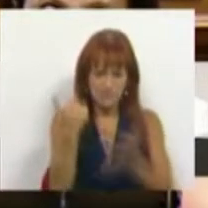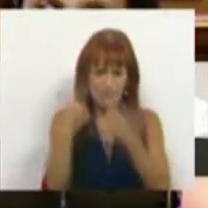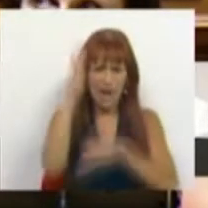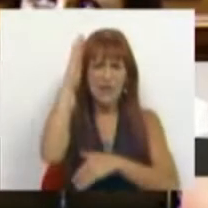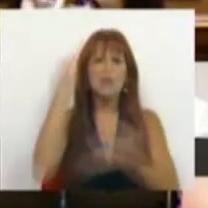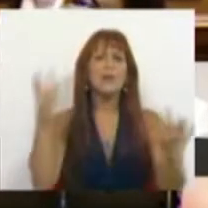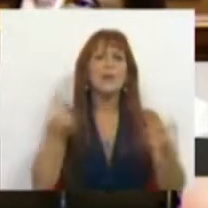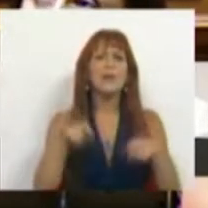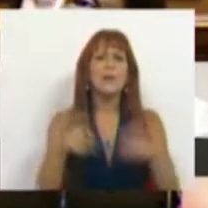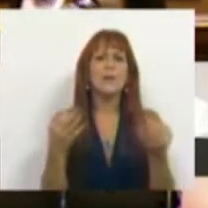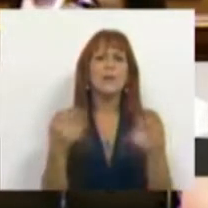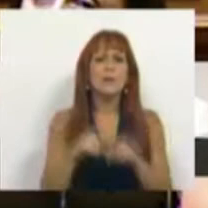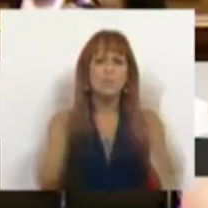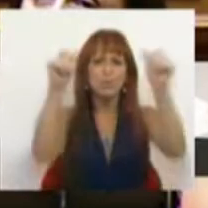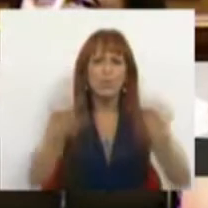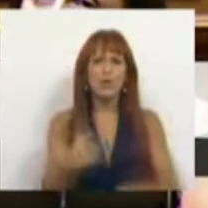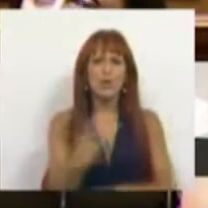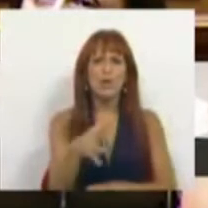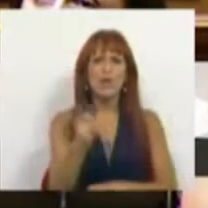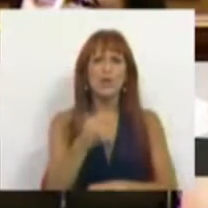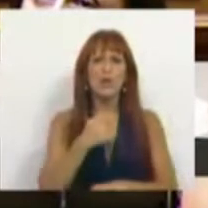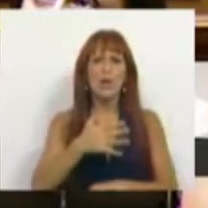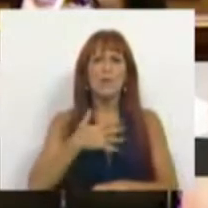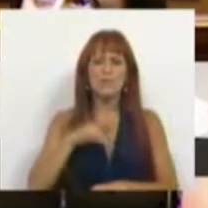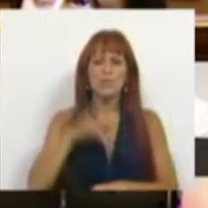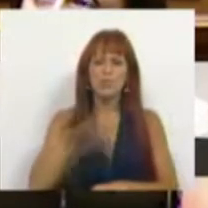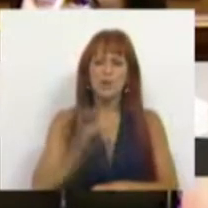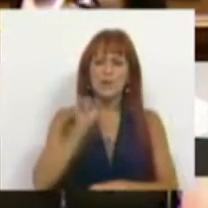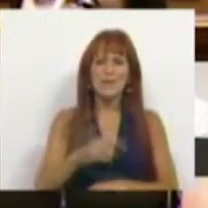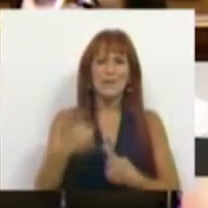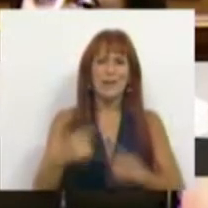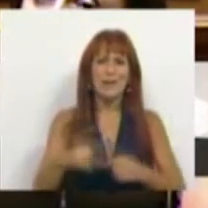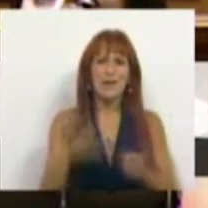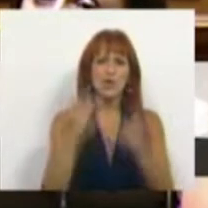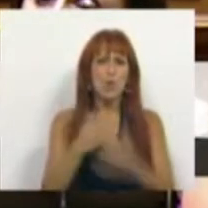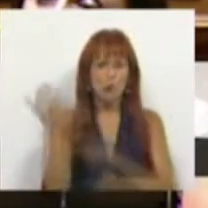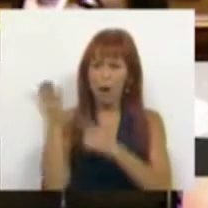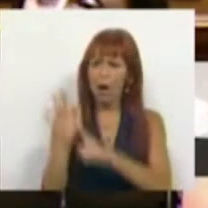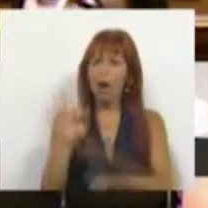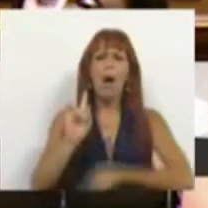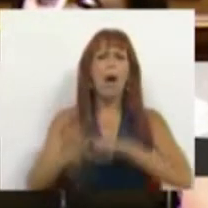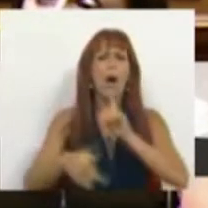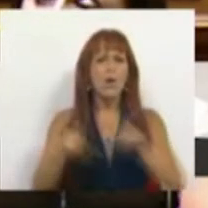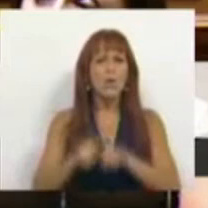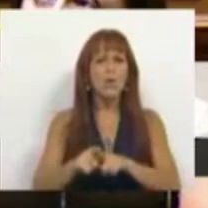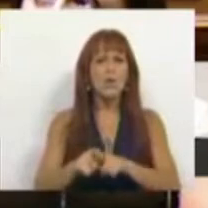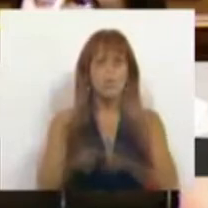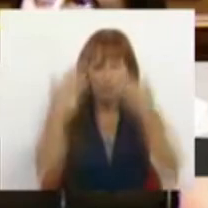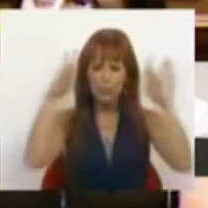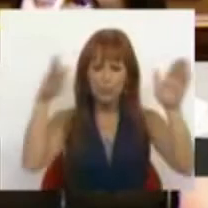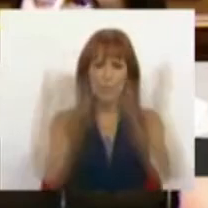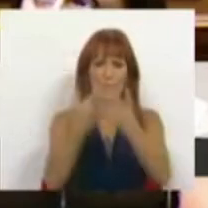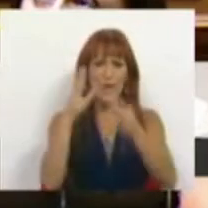e que foi, aliás, classificado em 2012 como Património Nacional e que tem sido uma escola exemplar naquilo que tem sido a democratização